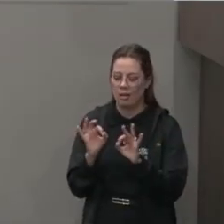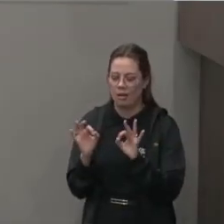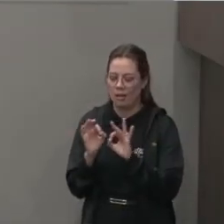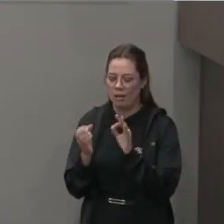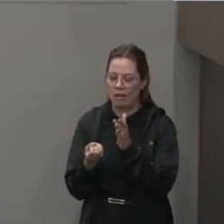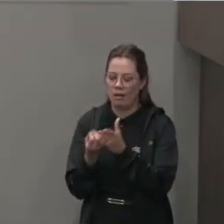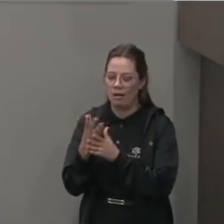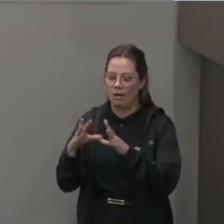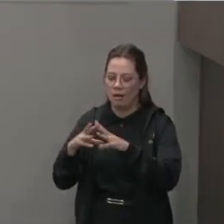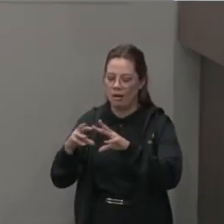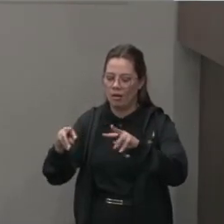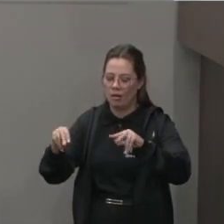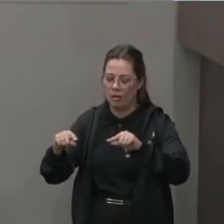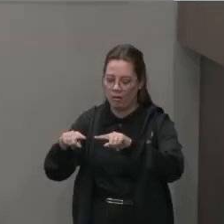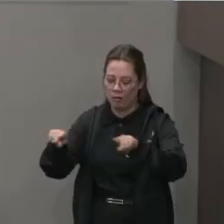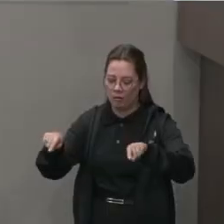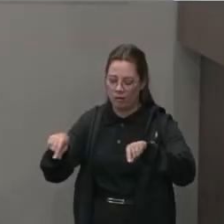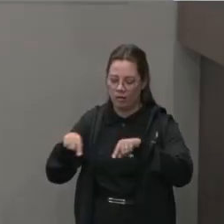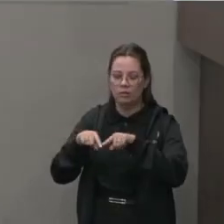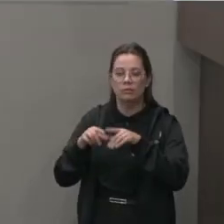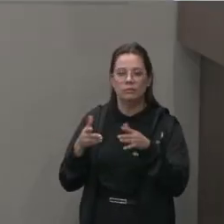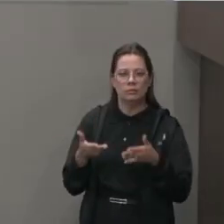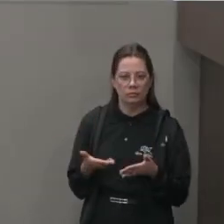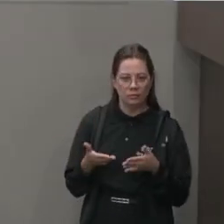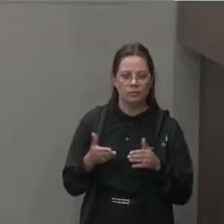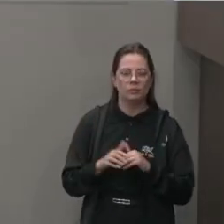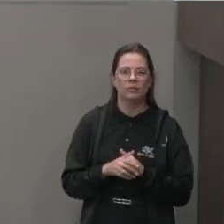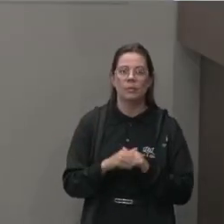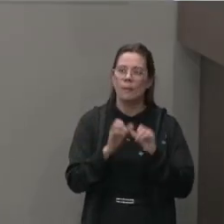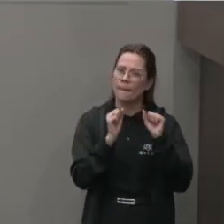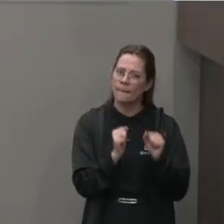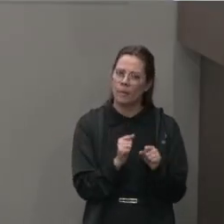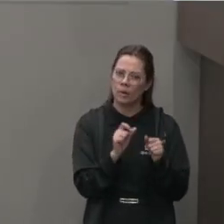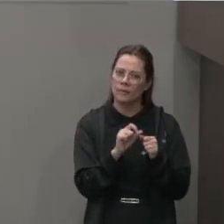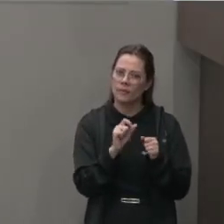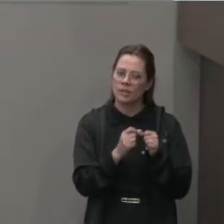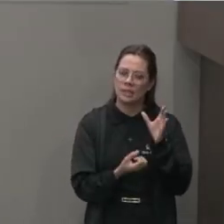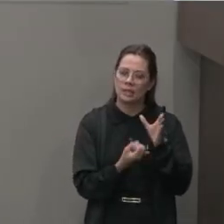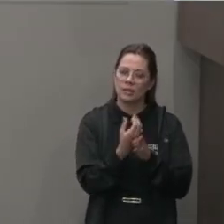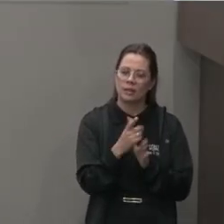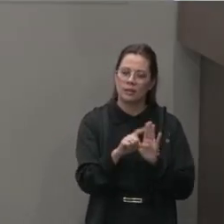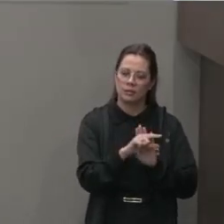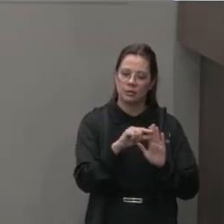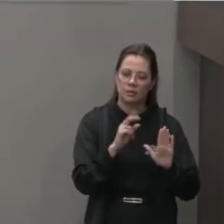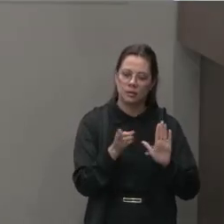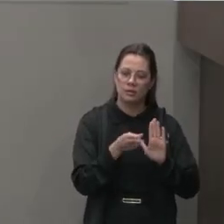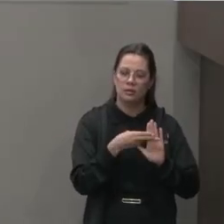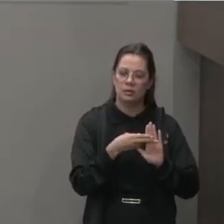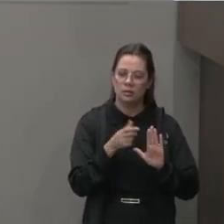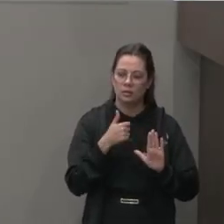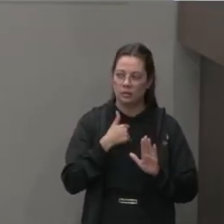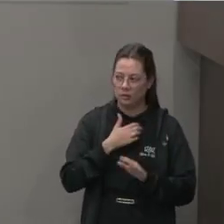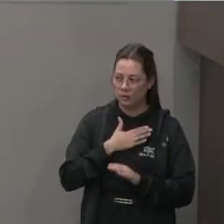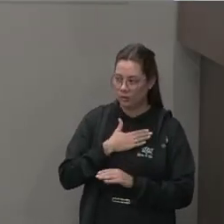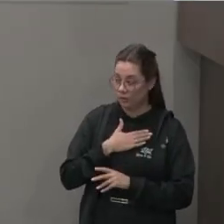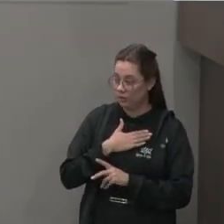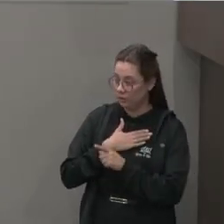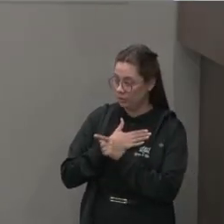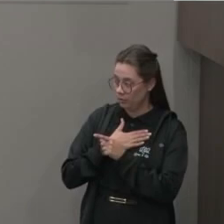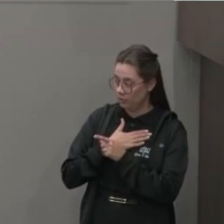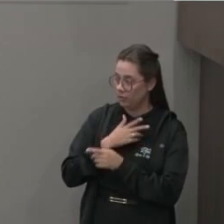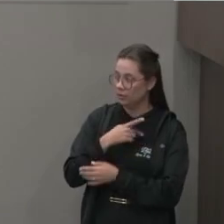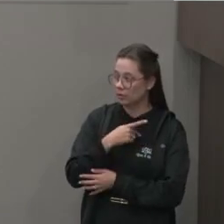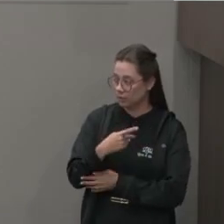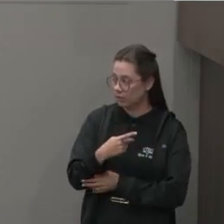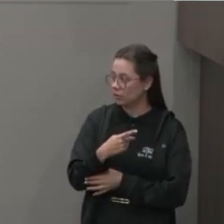Mas pode, vereadora, dentro do seu projeto, da sua emenda aqui, a senhora poderia ter feito uma emenda. Eu gostaria, vereadora, que... Ô,